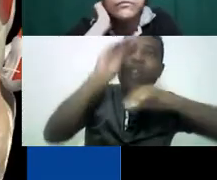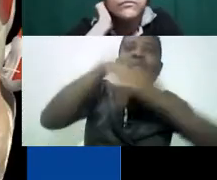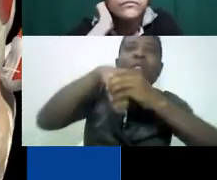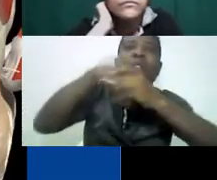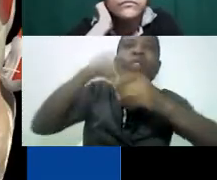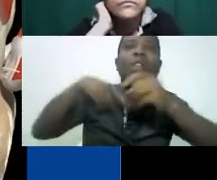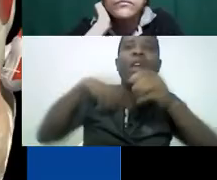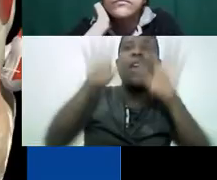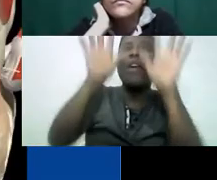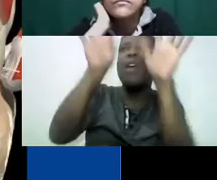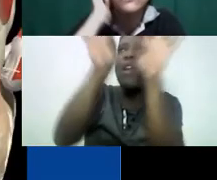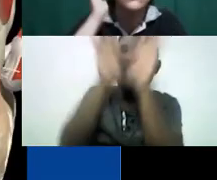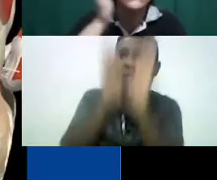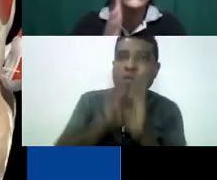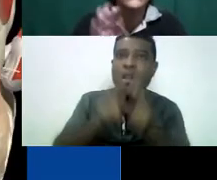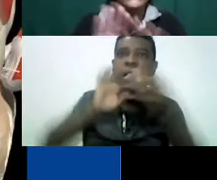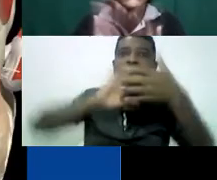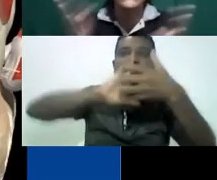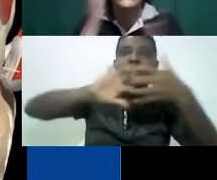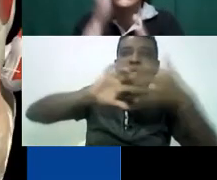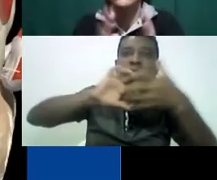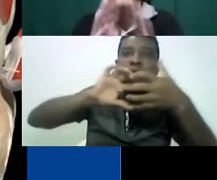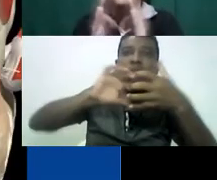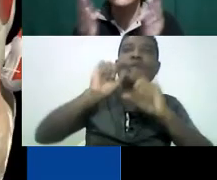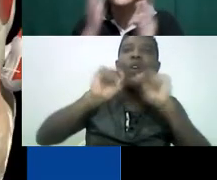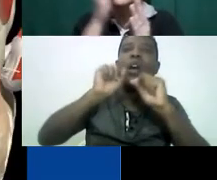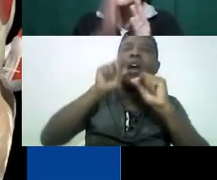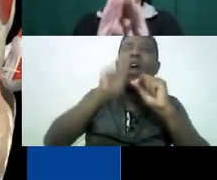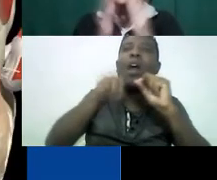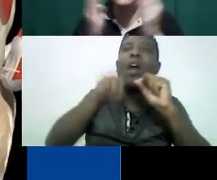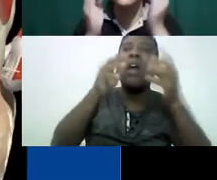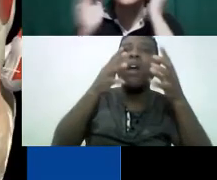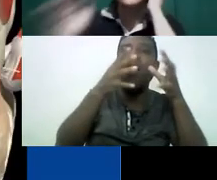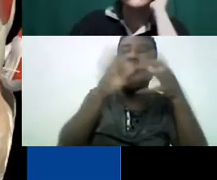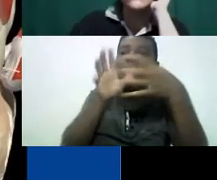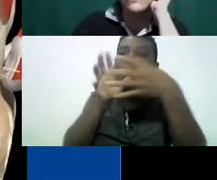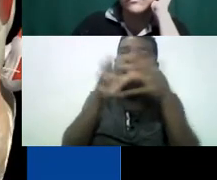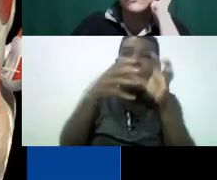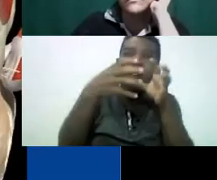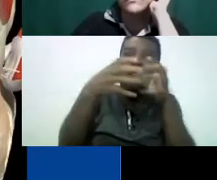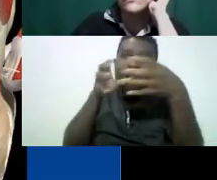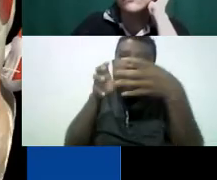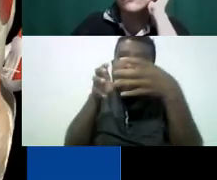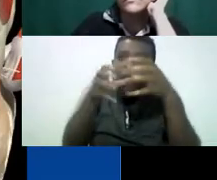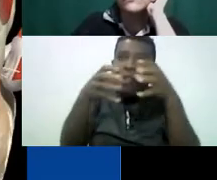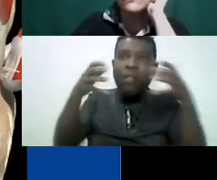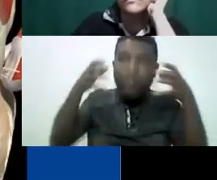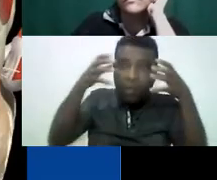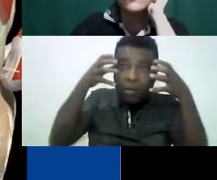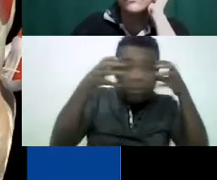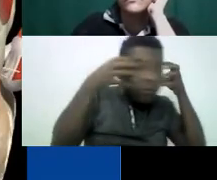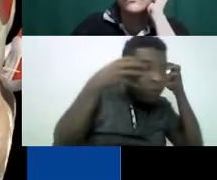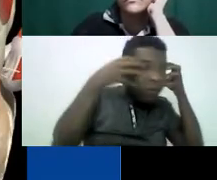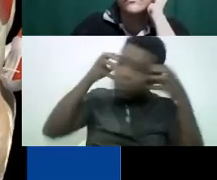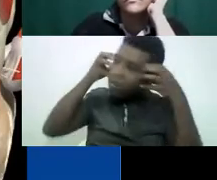faz inclinação e rotação para o mesmo lado, como o trapézio. Tem aquele mesmo efeito do trapézio, inclinar, ou do elevador da escápula,